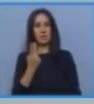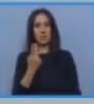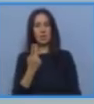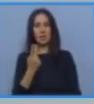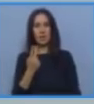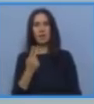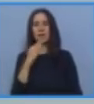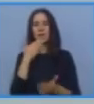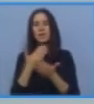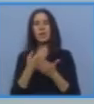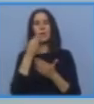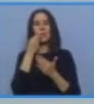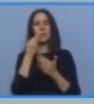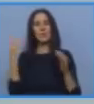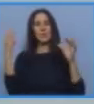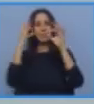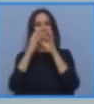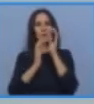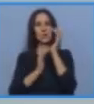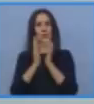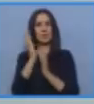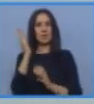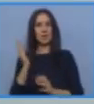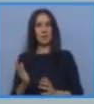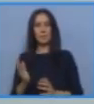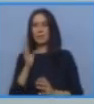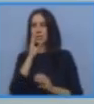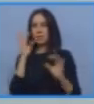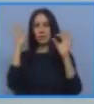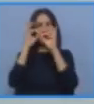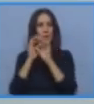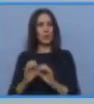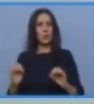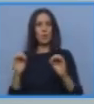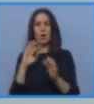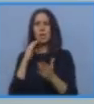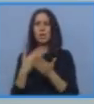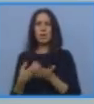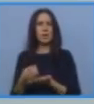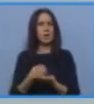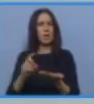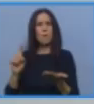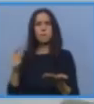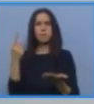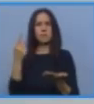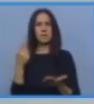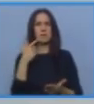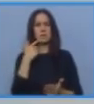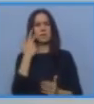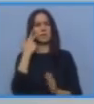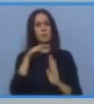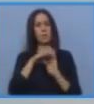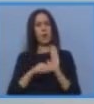vida animada pelo Espírito de Jesus. E sem esse Espírito não havia nada. Quer dizer, tínhamos um programa de